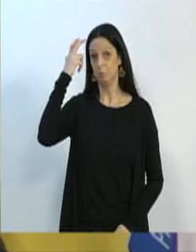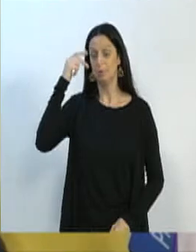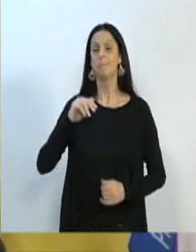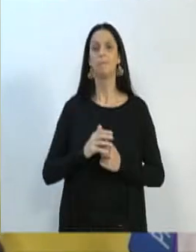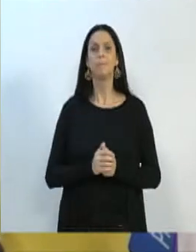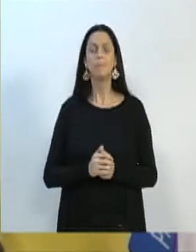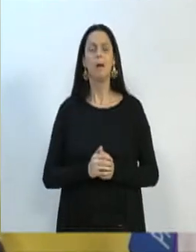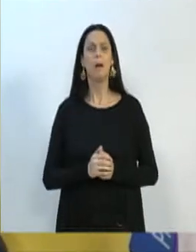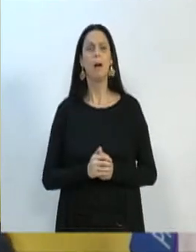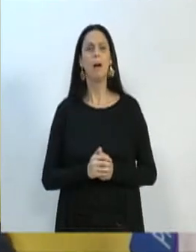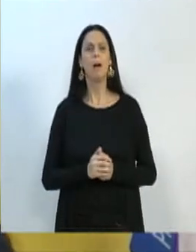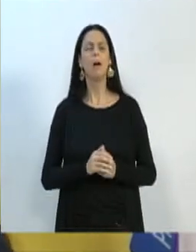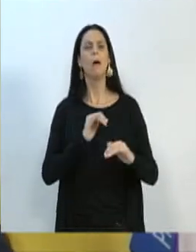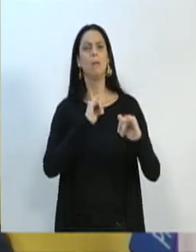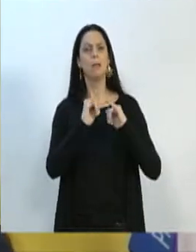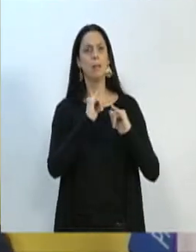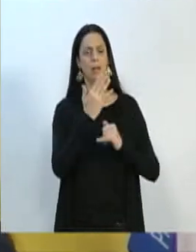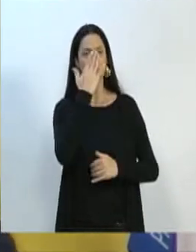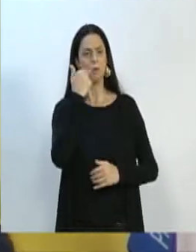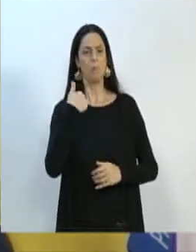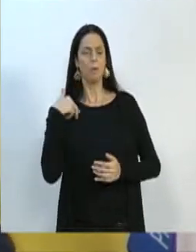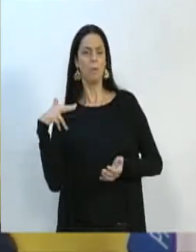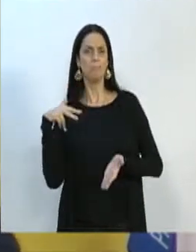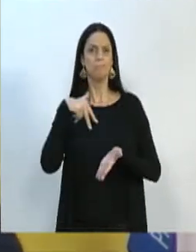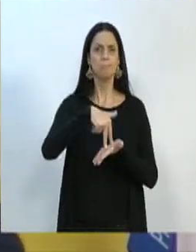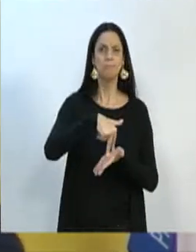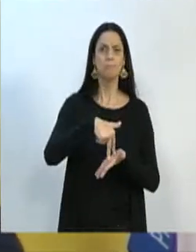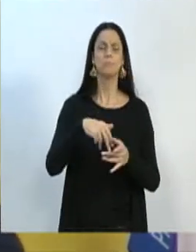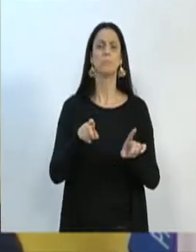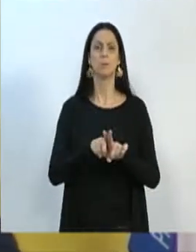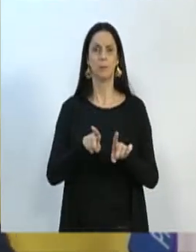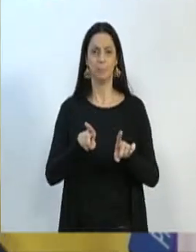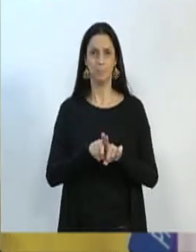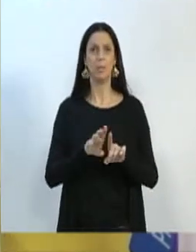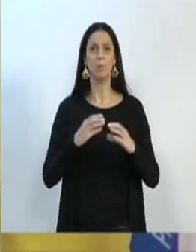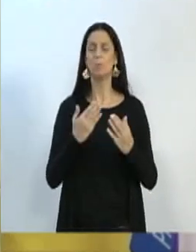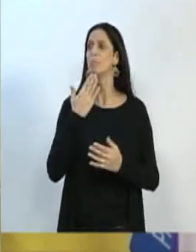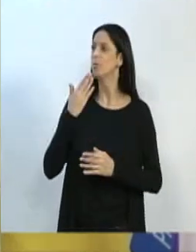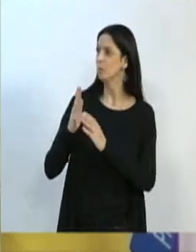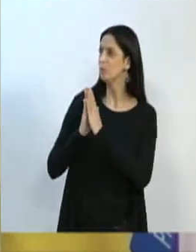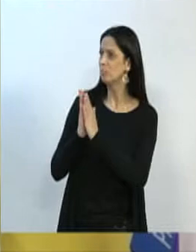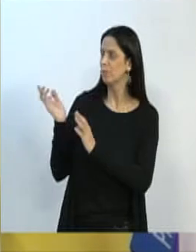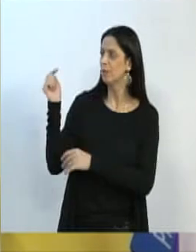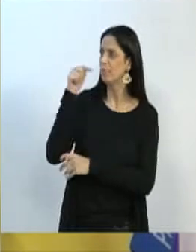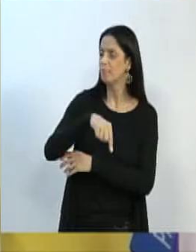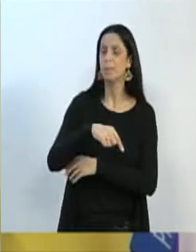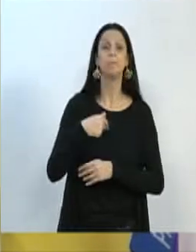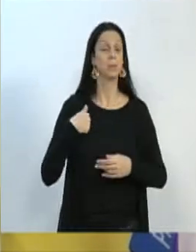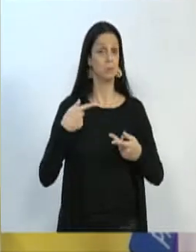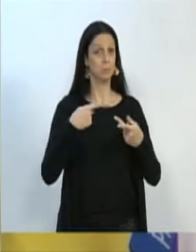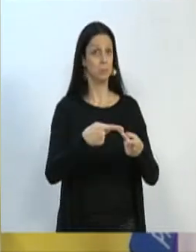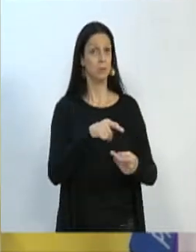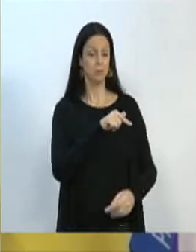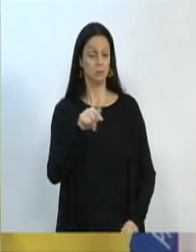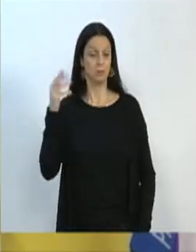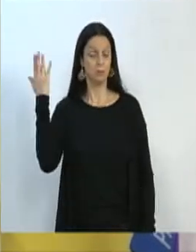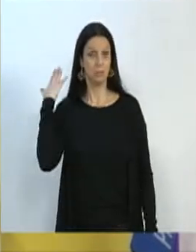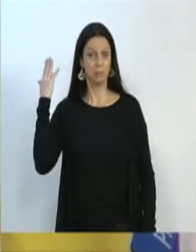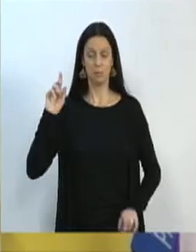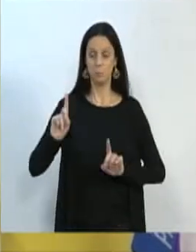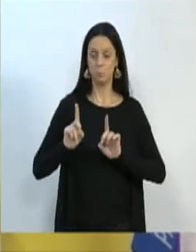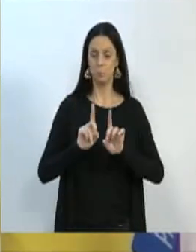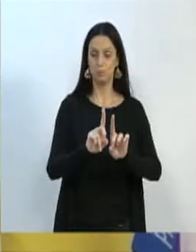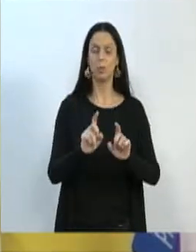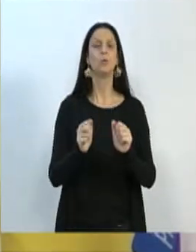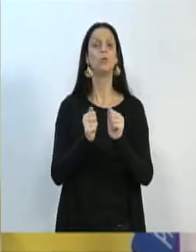uma visita também por meio das redes sociais foi conclamado por aquela comunidade e fiz uma visita lá na última semana ladeado